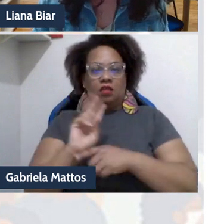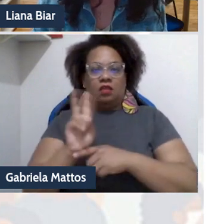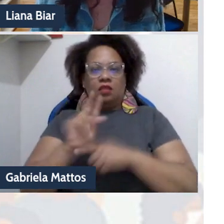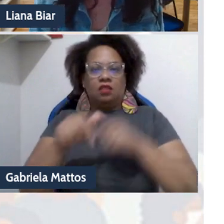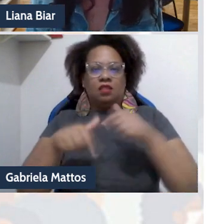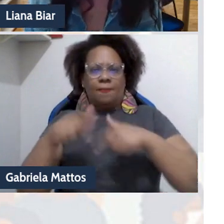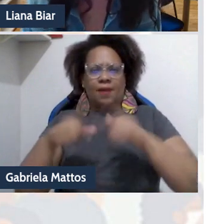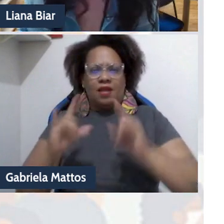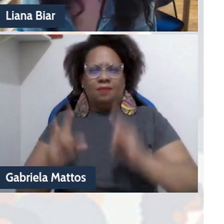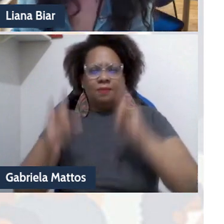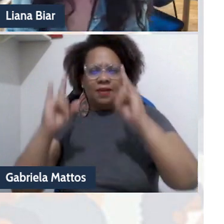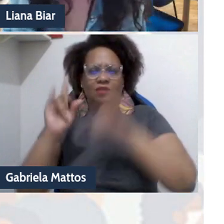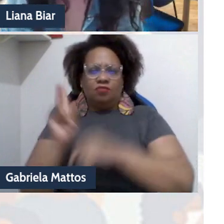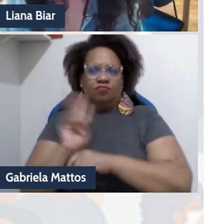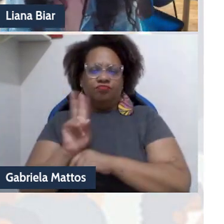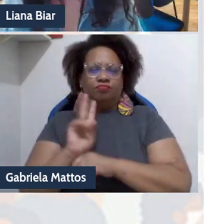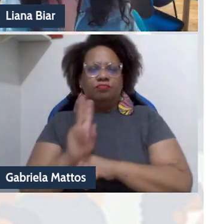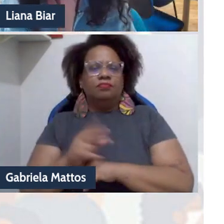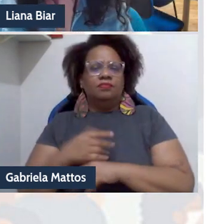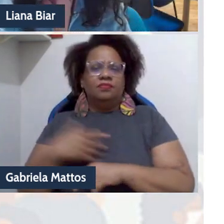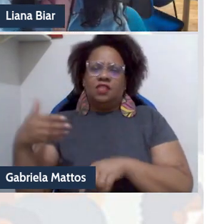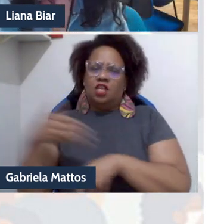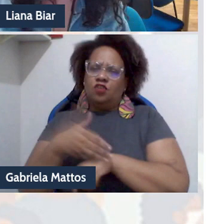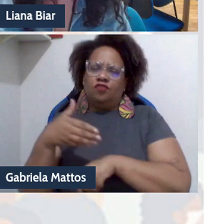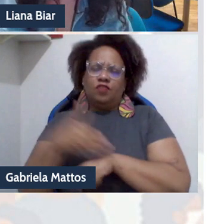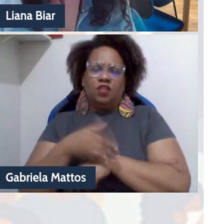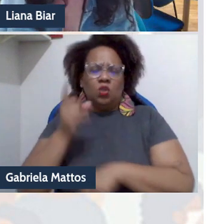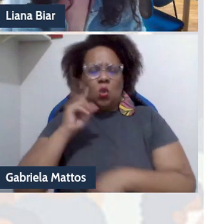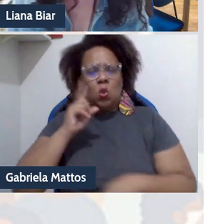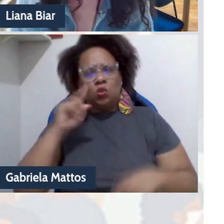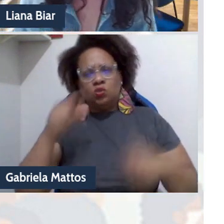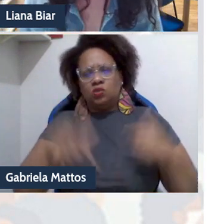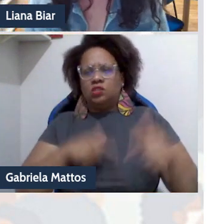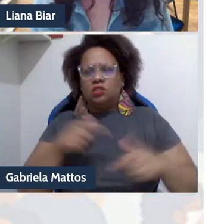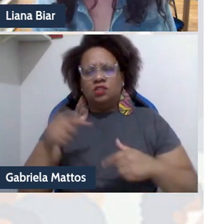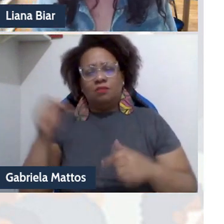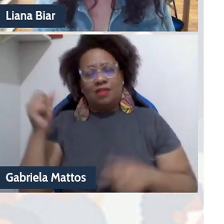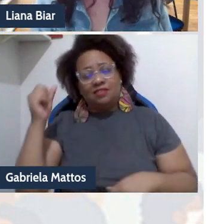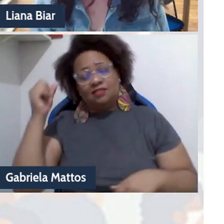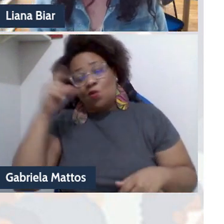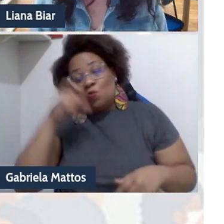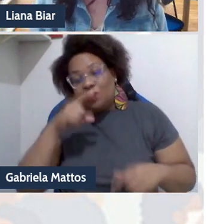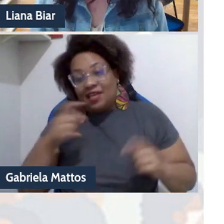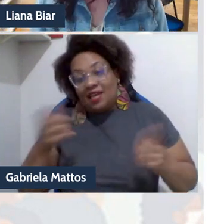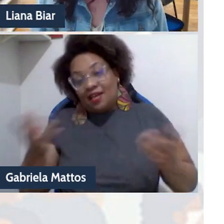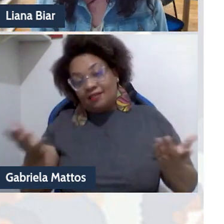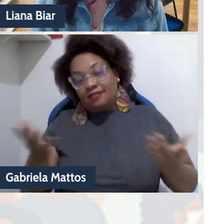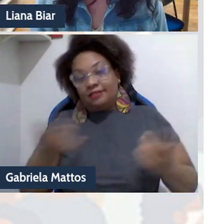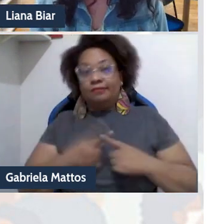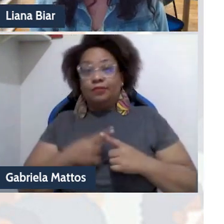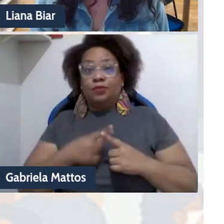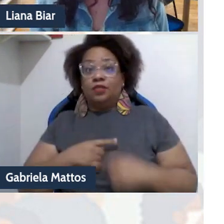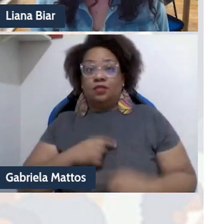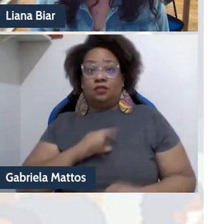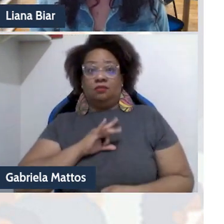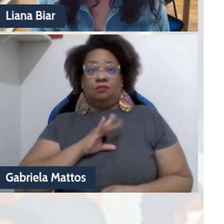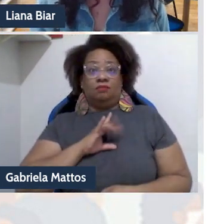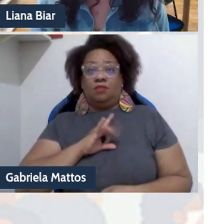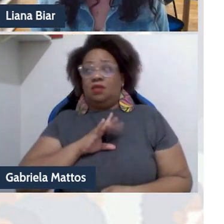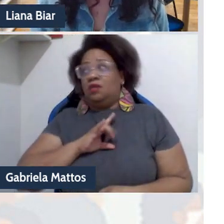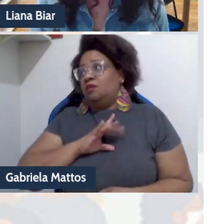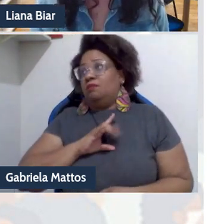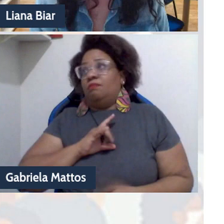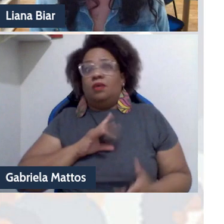aí ela diz assim, eu vim todos os dias, mas foi meio complicado, né? Complicado assim, porque a gente ficou com medo. Medo assim, de você